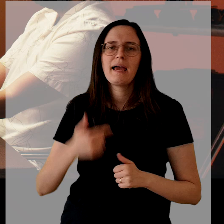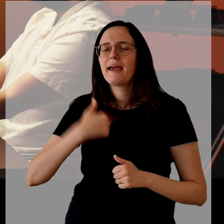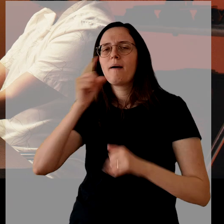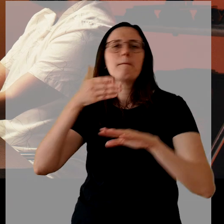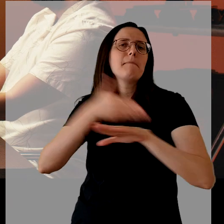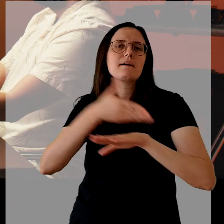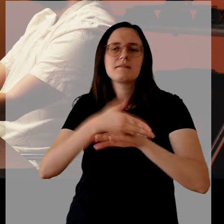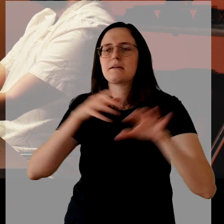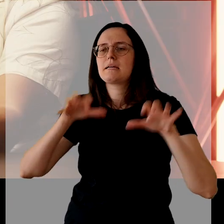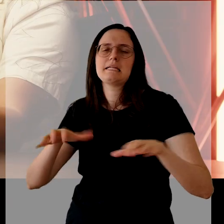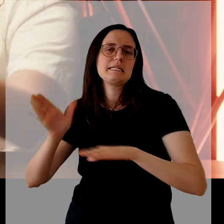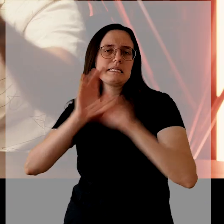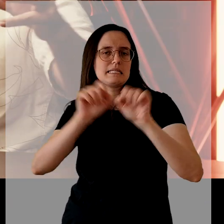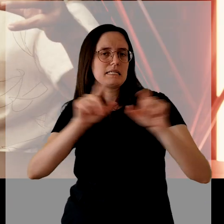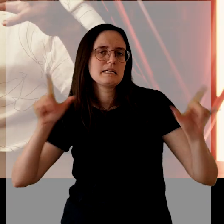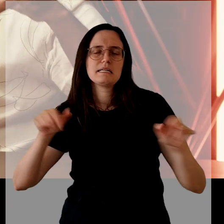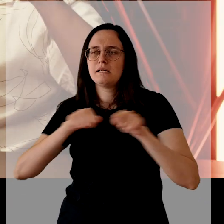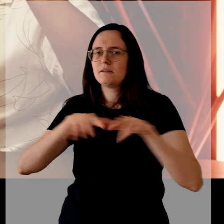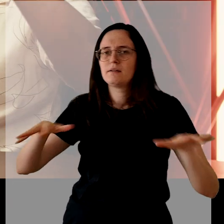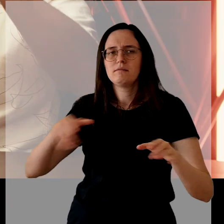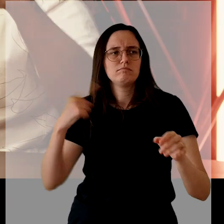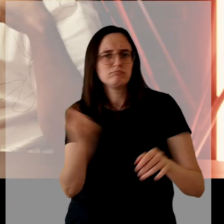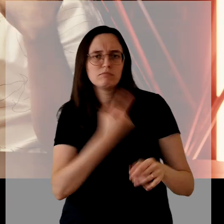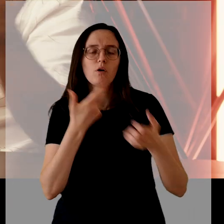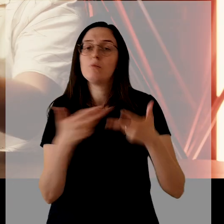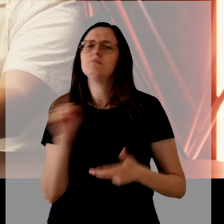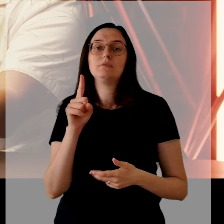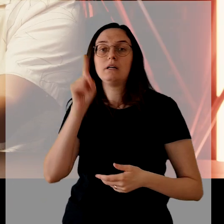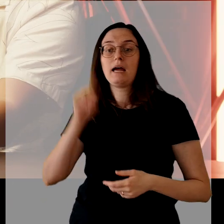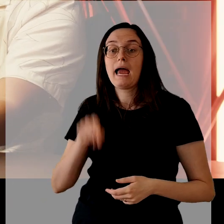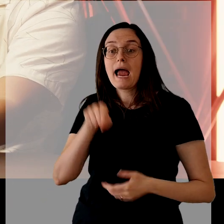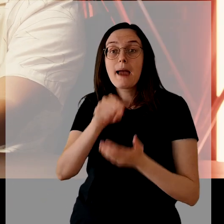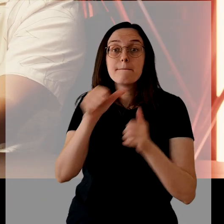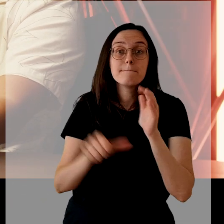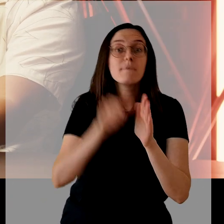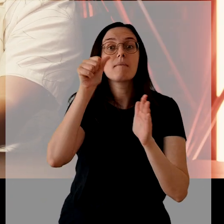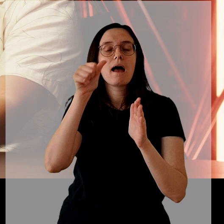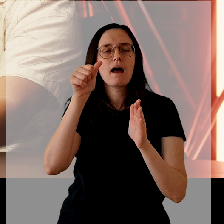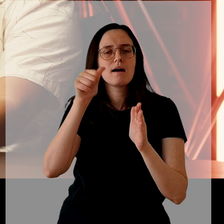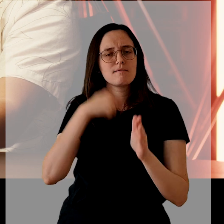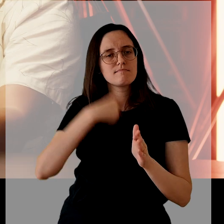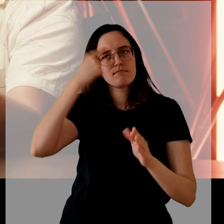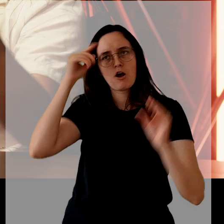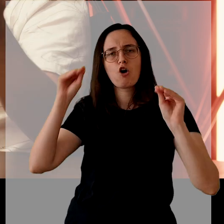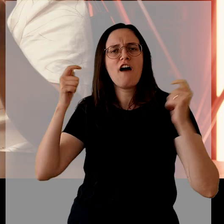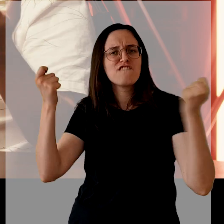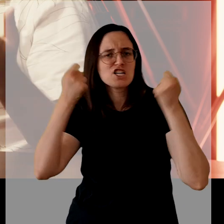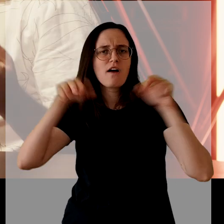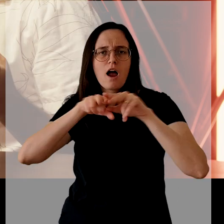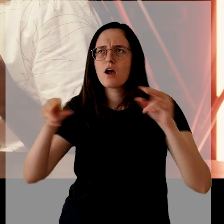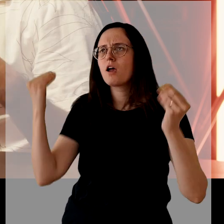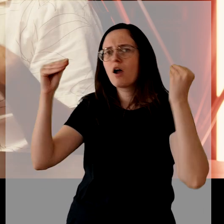não participava desse mundo do cinema, da distribuição, da circulação. Foi a partir do Corte do Alfaiate, colocando nos festivais e coisa e